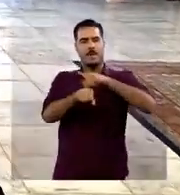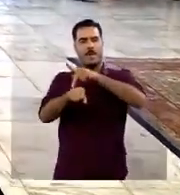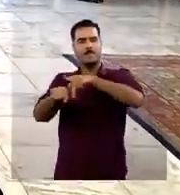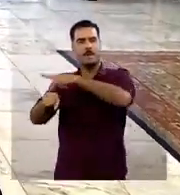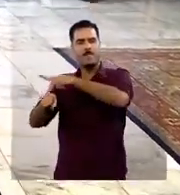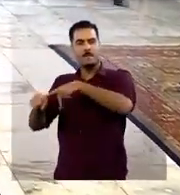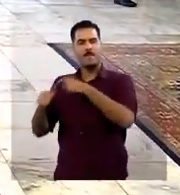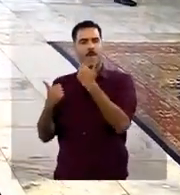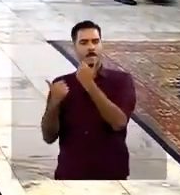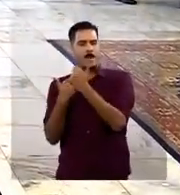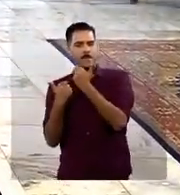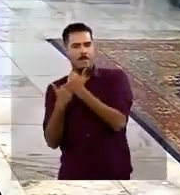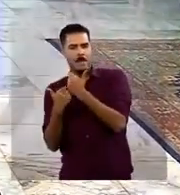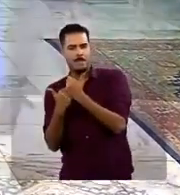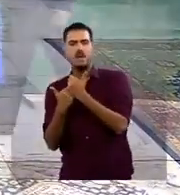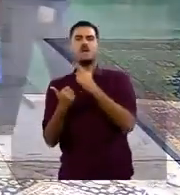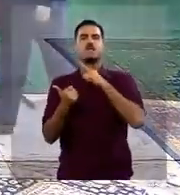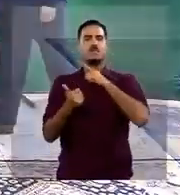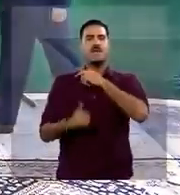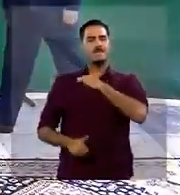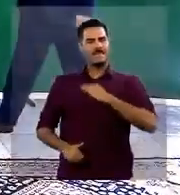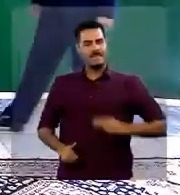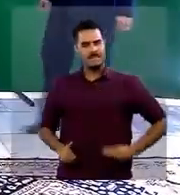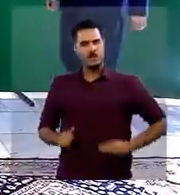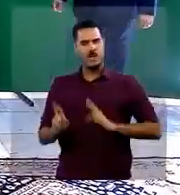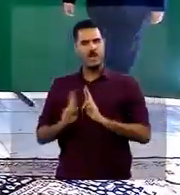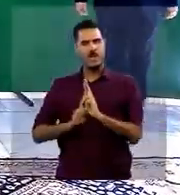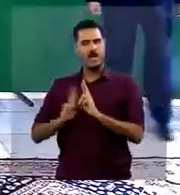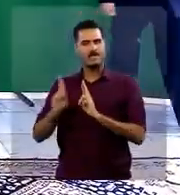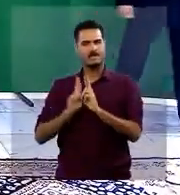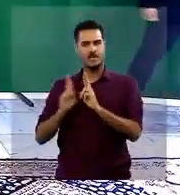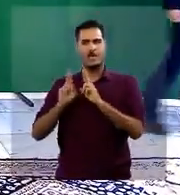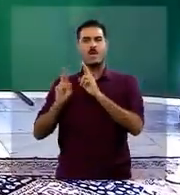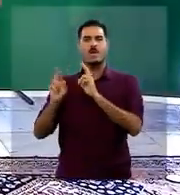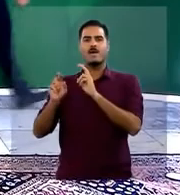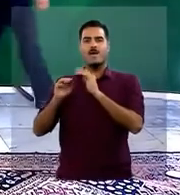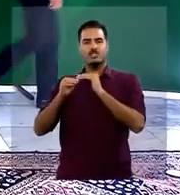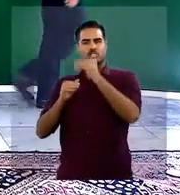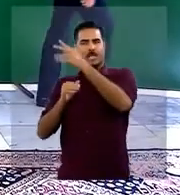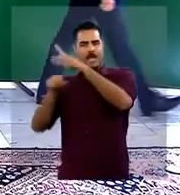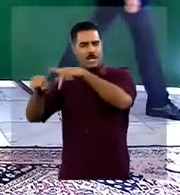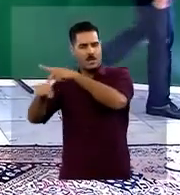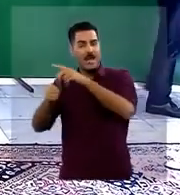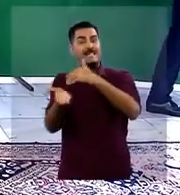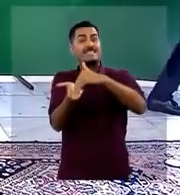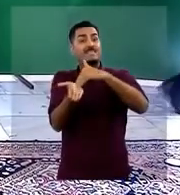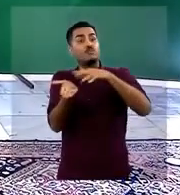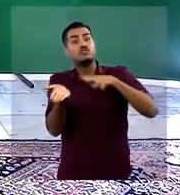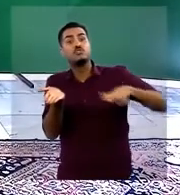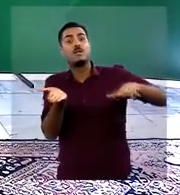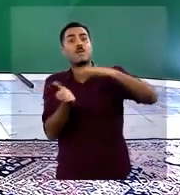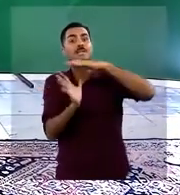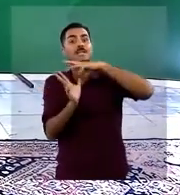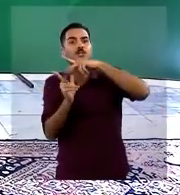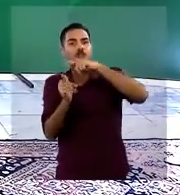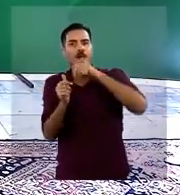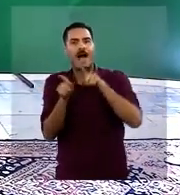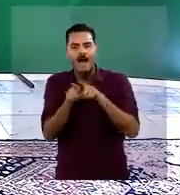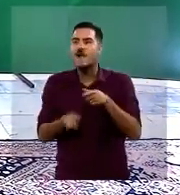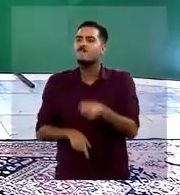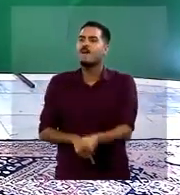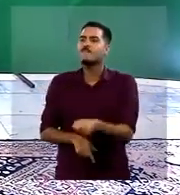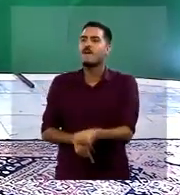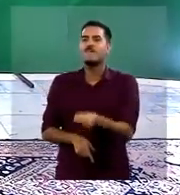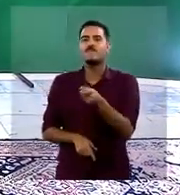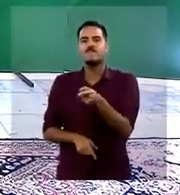de governo, dos ministros de Relações Exteriores e dos secretários-gerais de organismos internacionais e